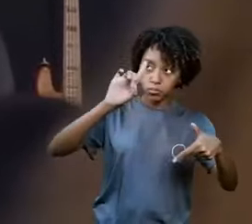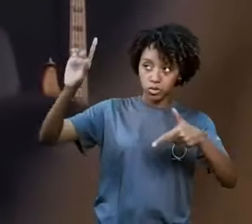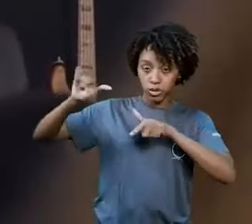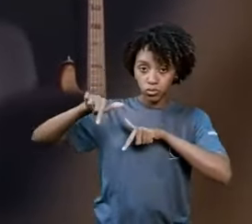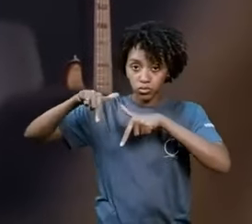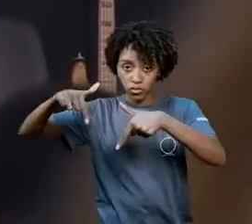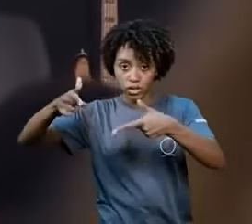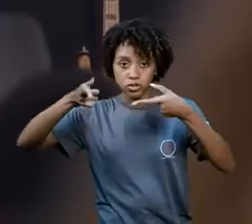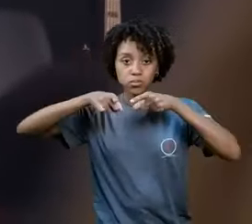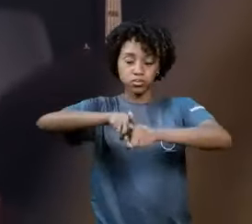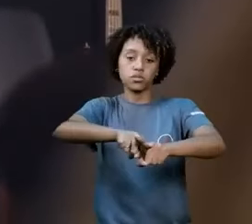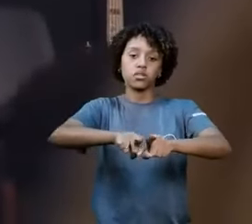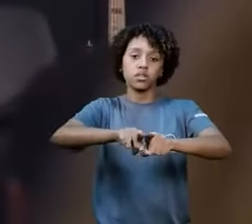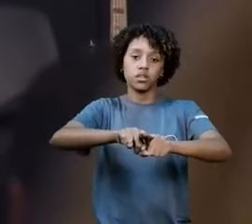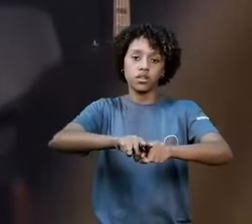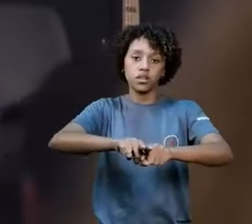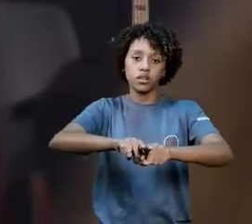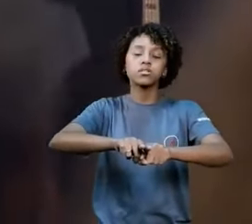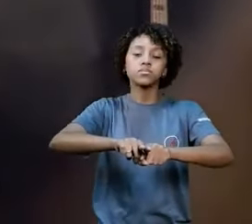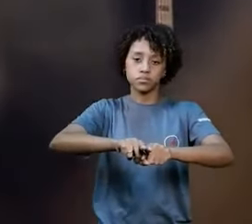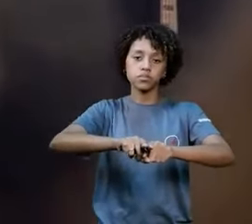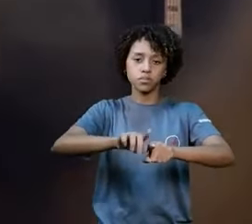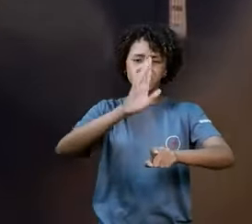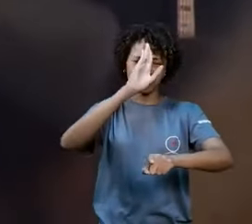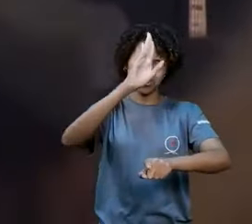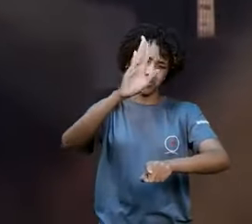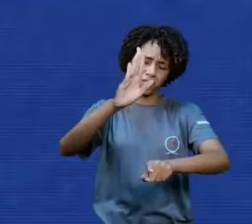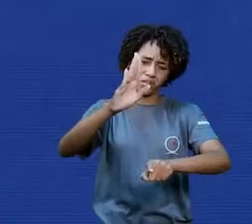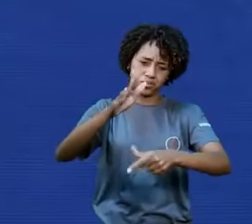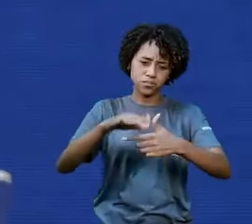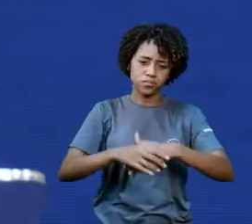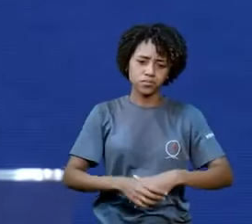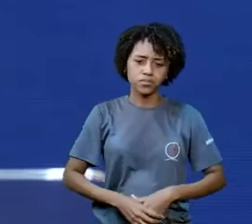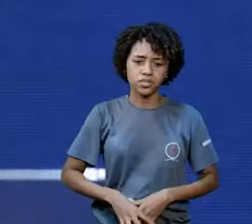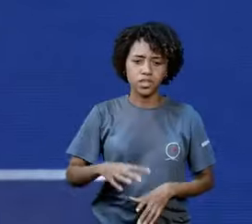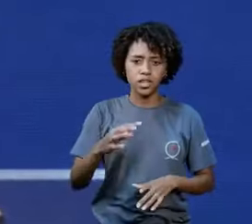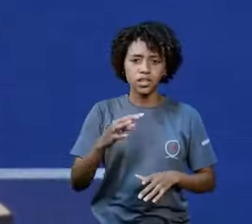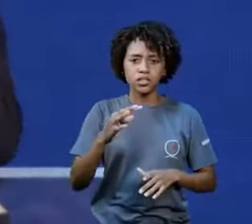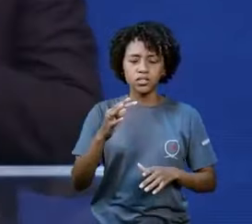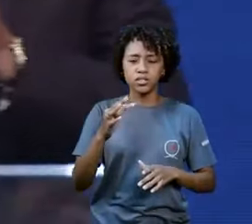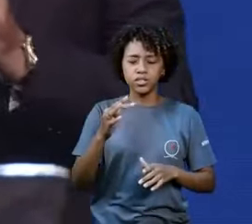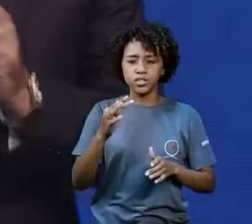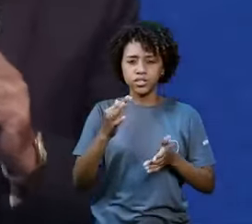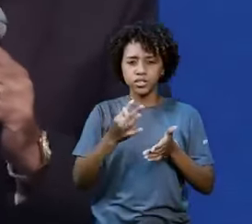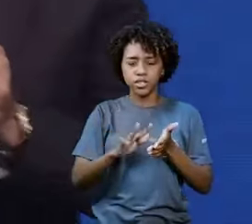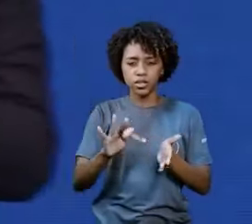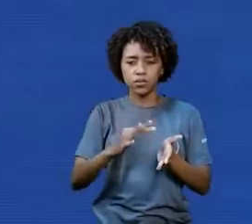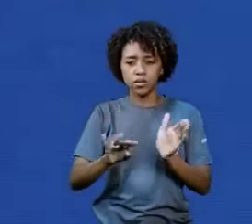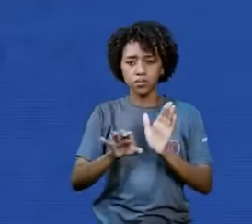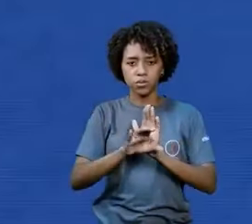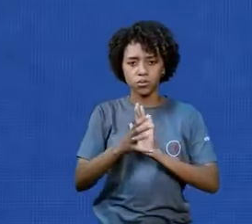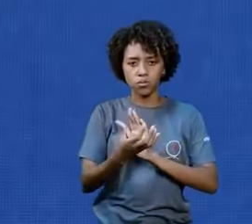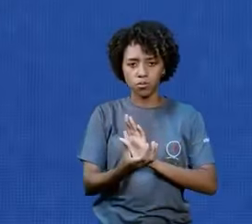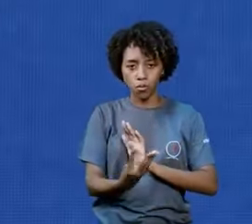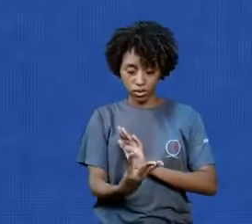isso pastor é Tiago 48 chegai-vos a Deus